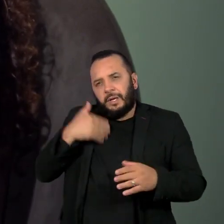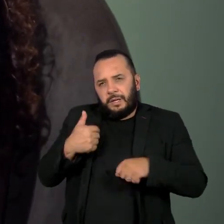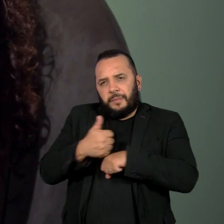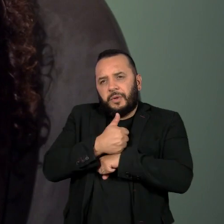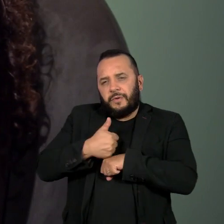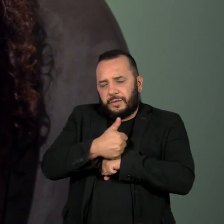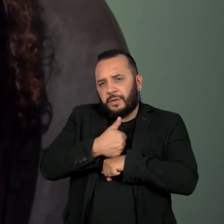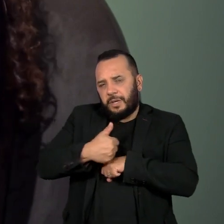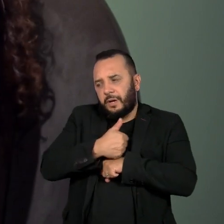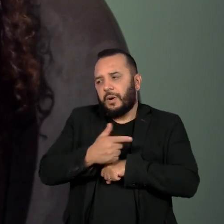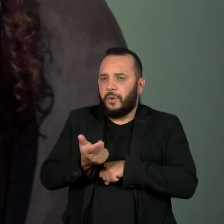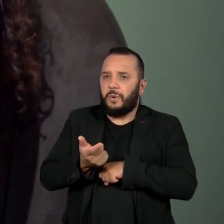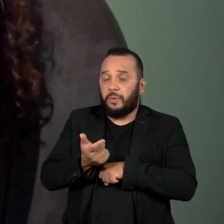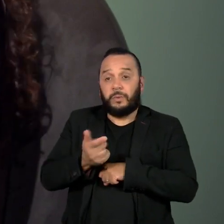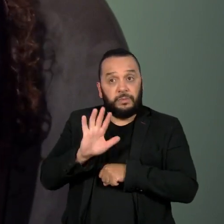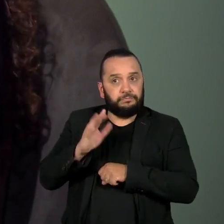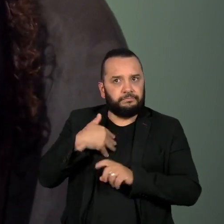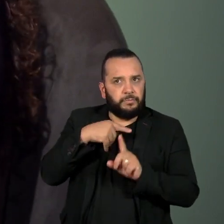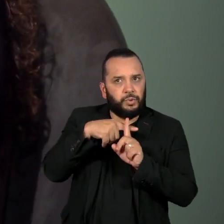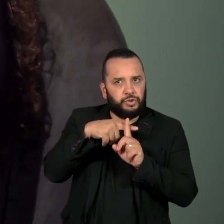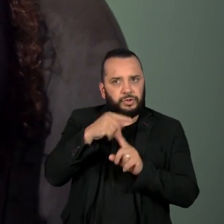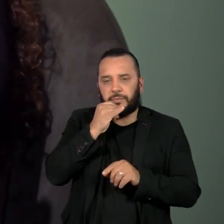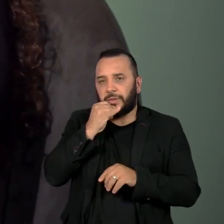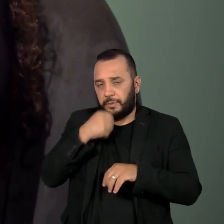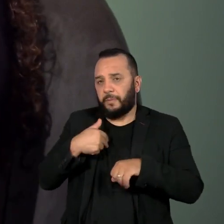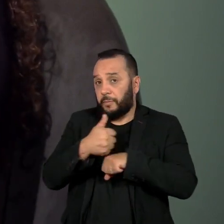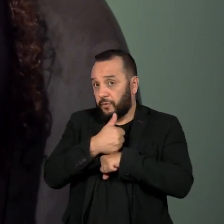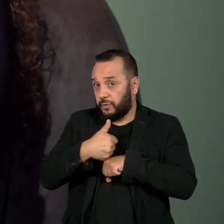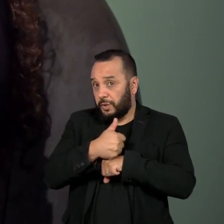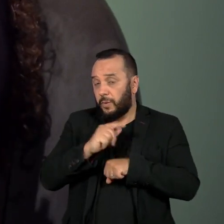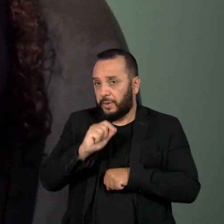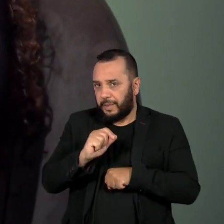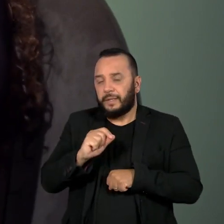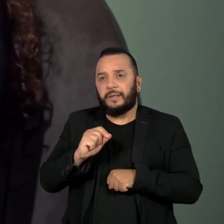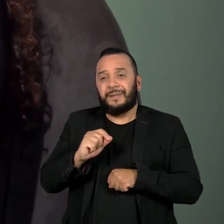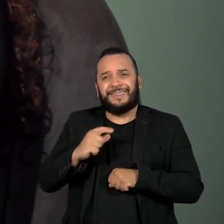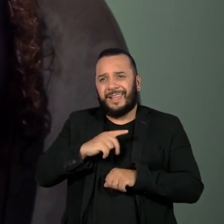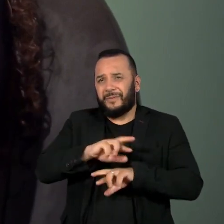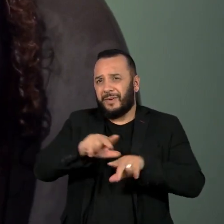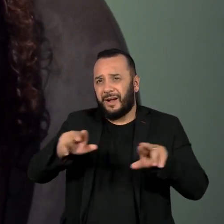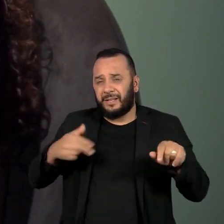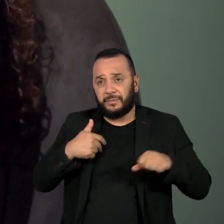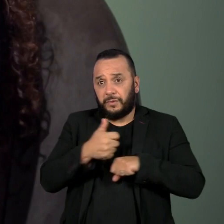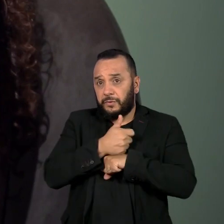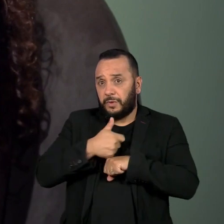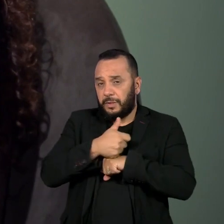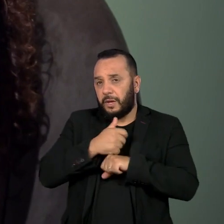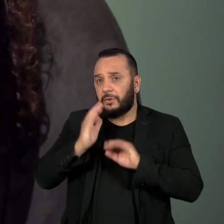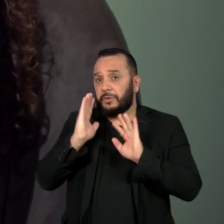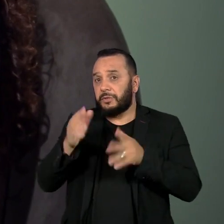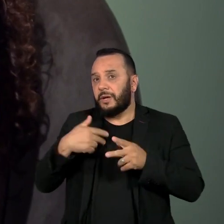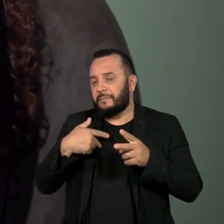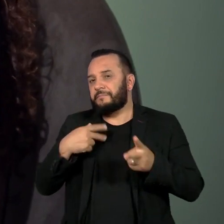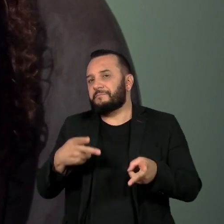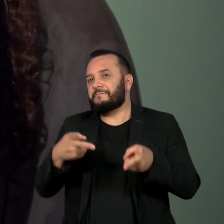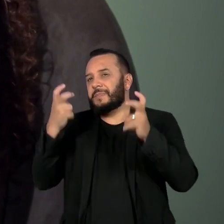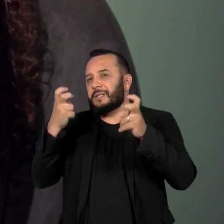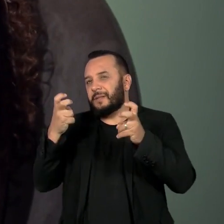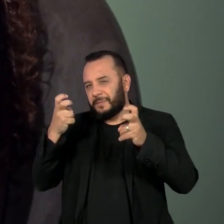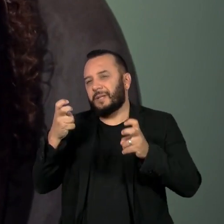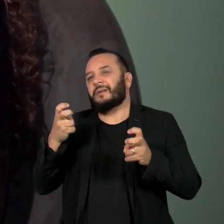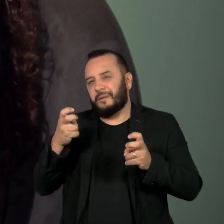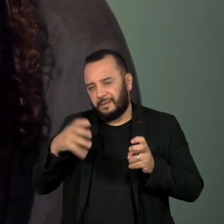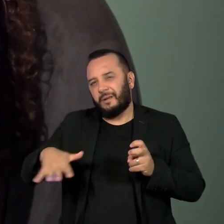ter o que é muito positivo, né? Ter uma migração de muitos profissionais que perceberam, enxergaram o valor de se trabalhar na